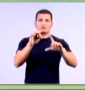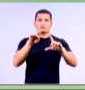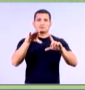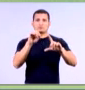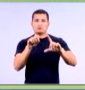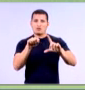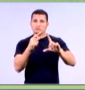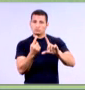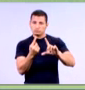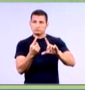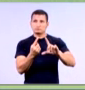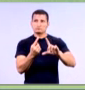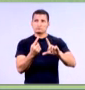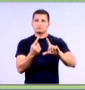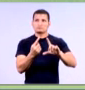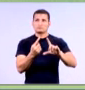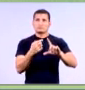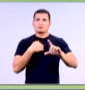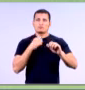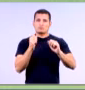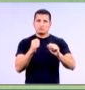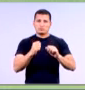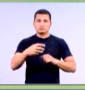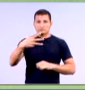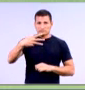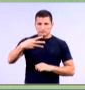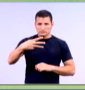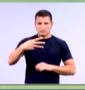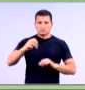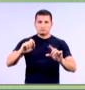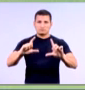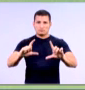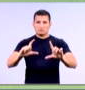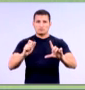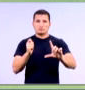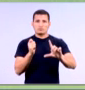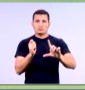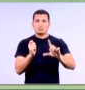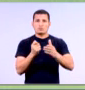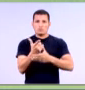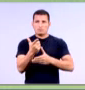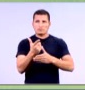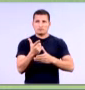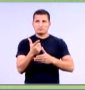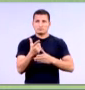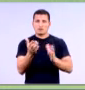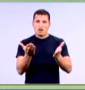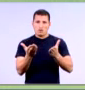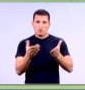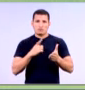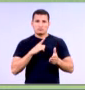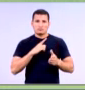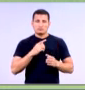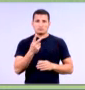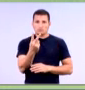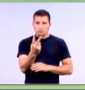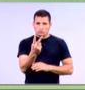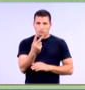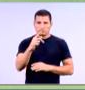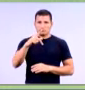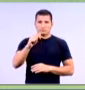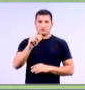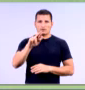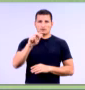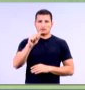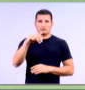parâmetro. Eu posso definir um terceiro método comprar, tá? Onde agora eu tenho 2